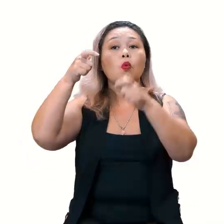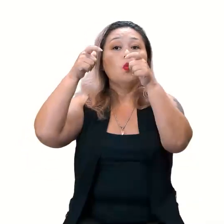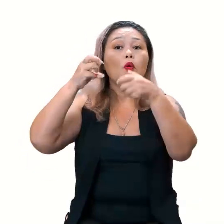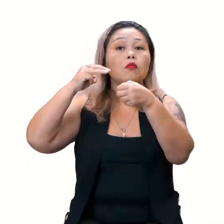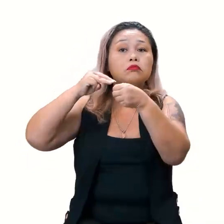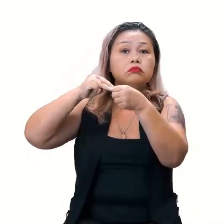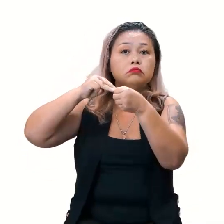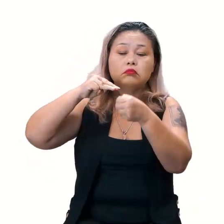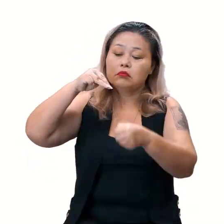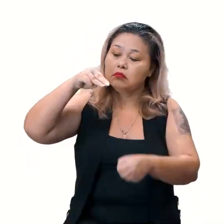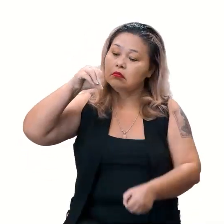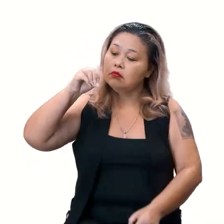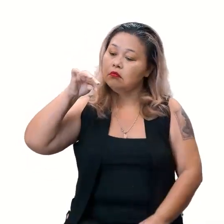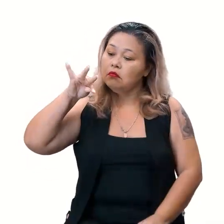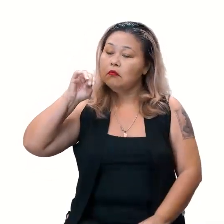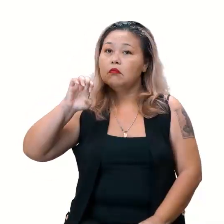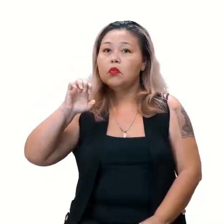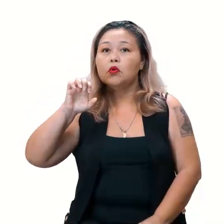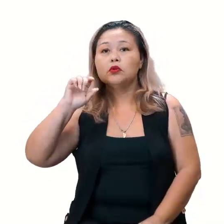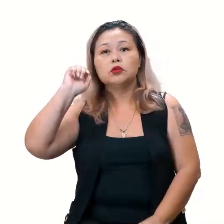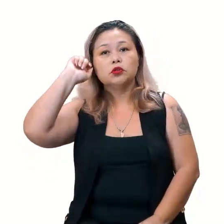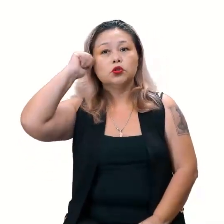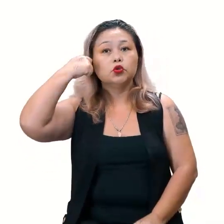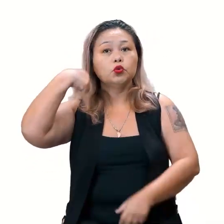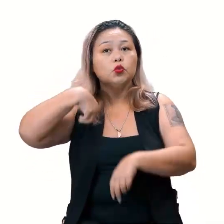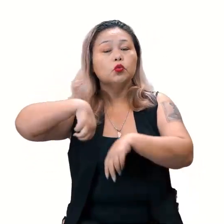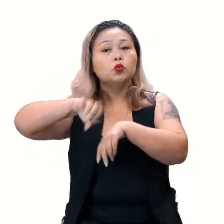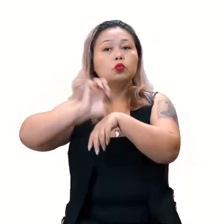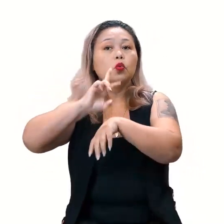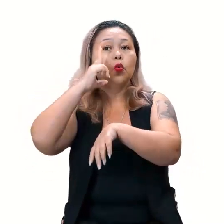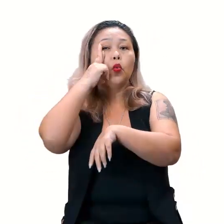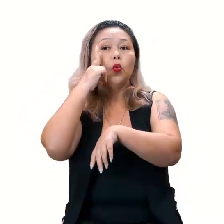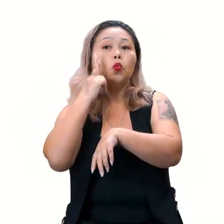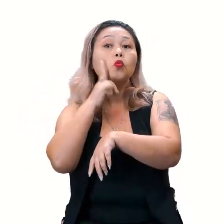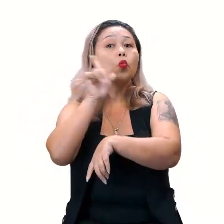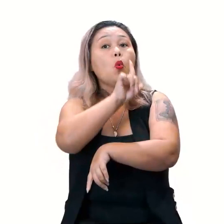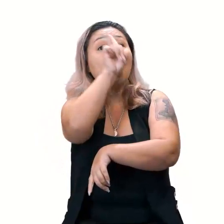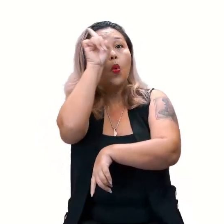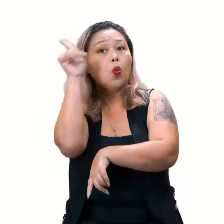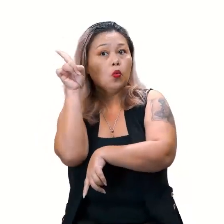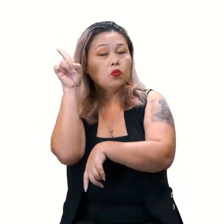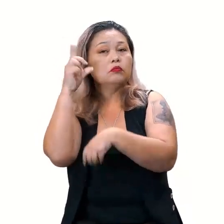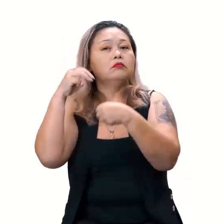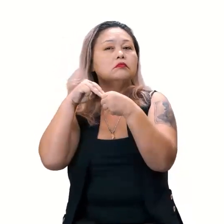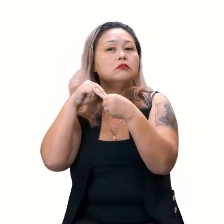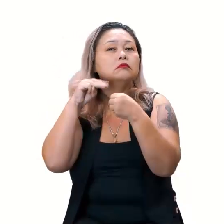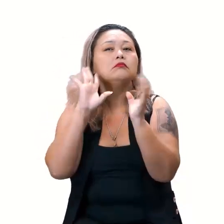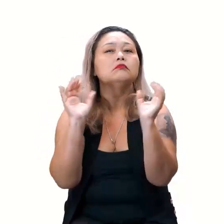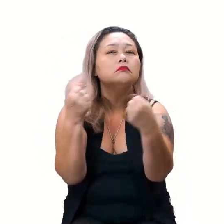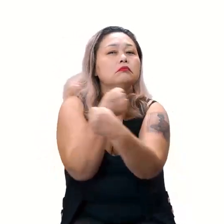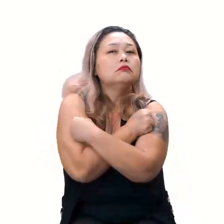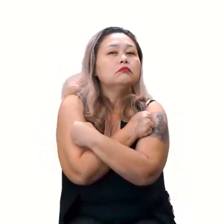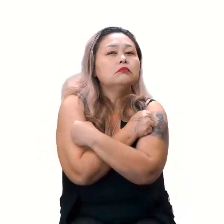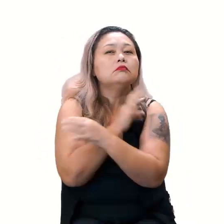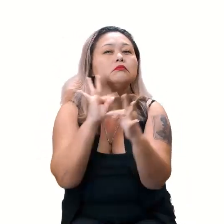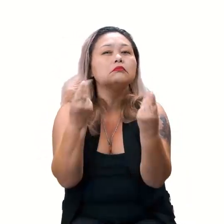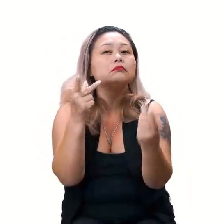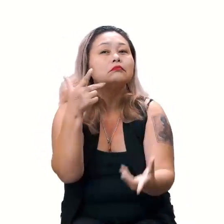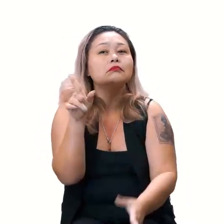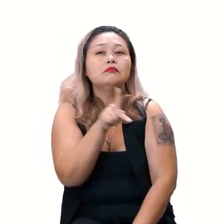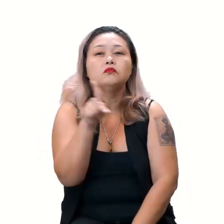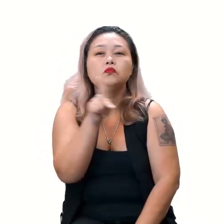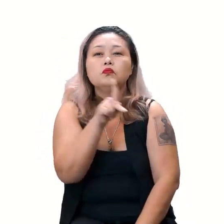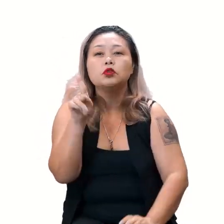Isso mesmo, lá em Montenegro, a Escola Mário Palmeiro. Então, um abraço a todos os professores, né? Um beijo